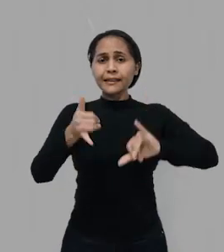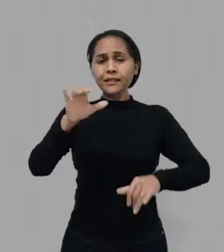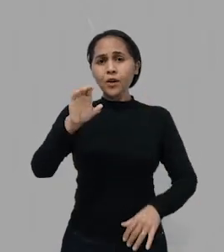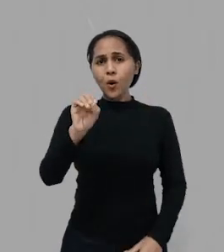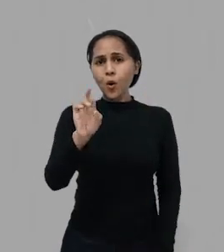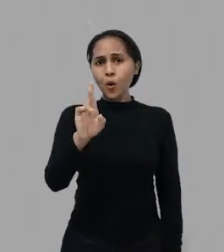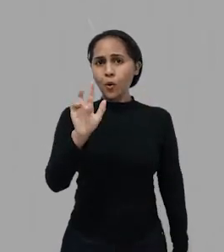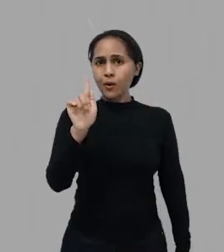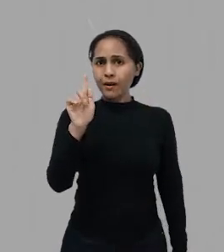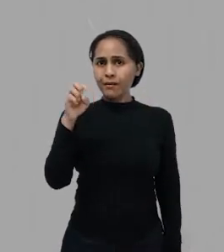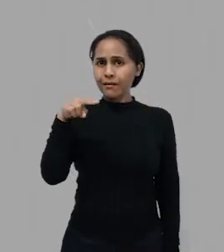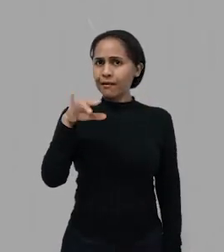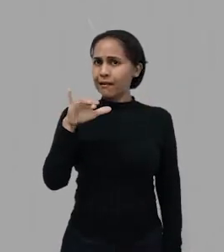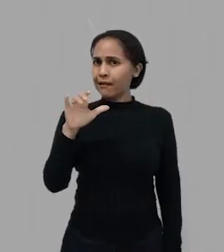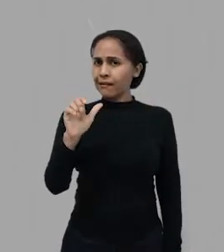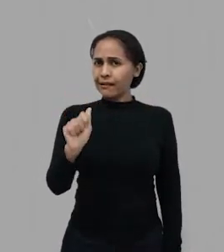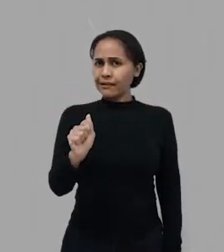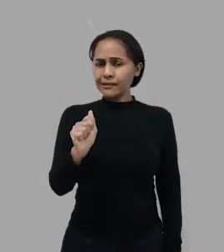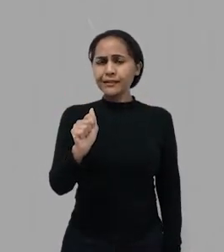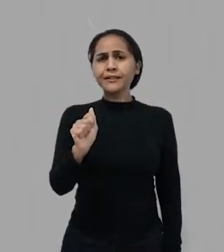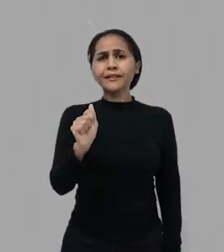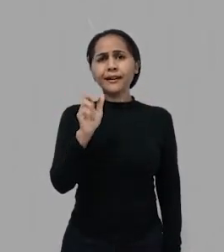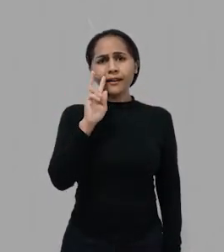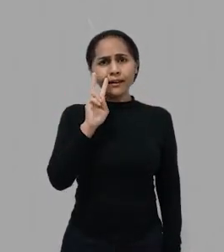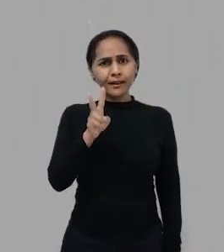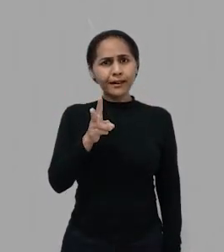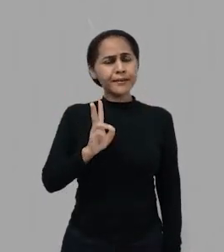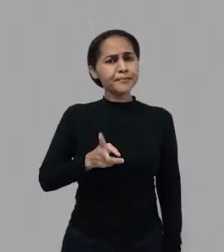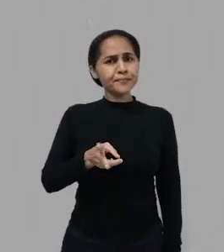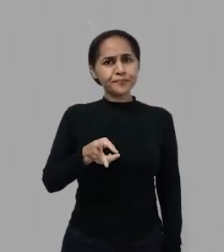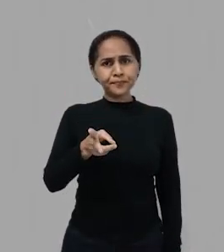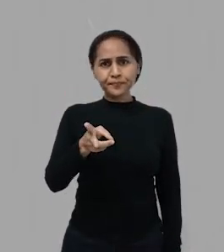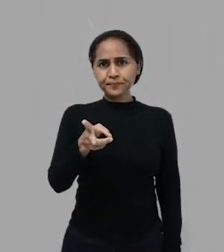ocorrer muito, né? Muito frequente